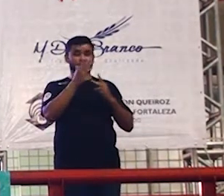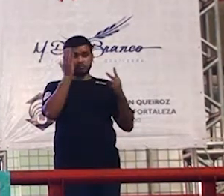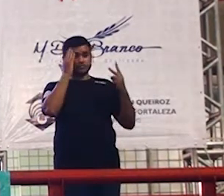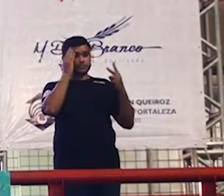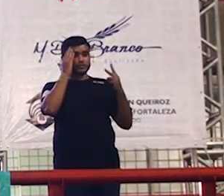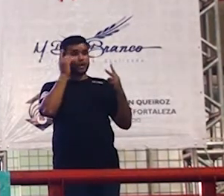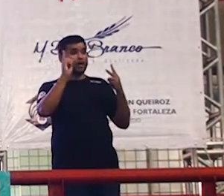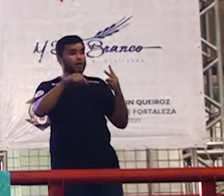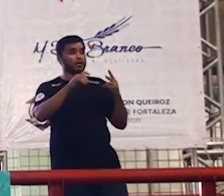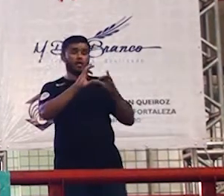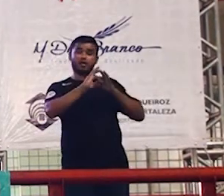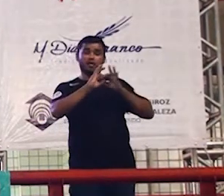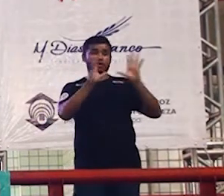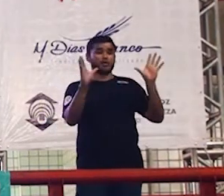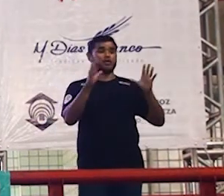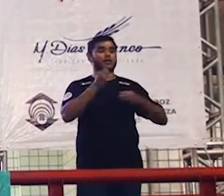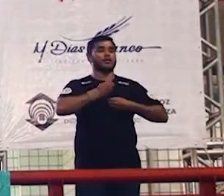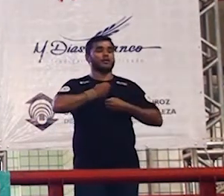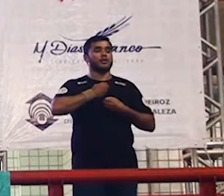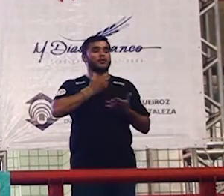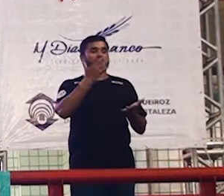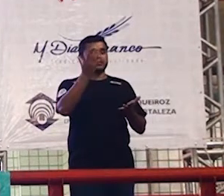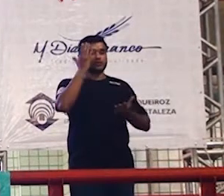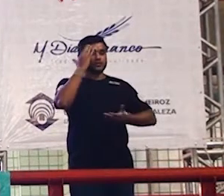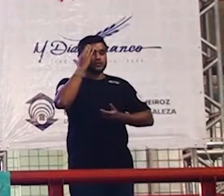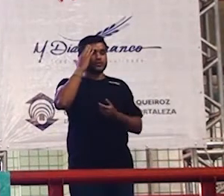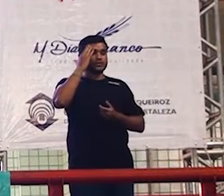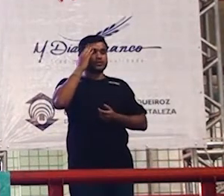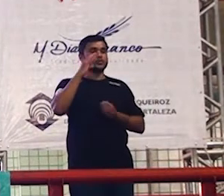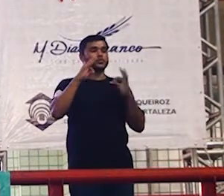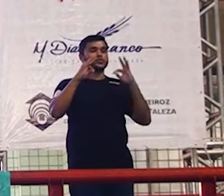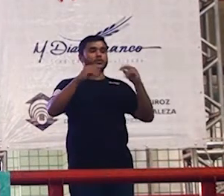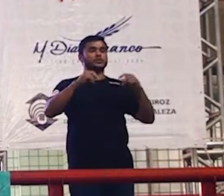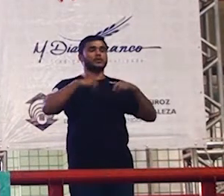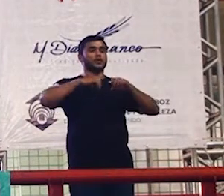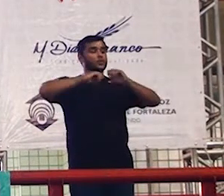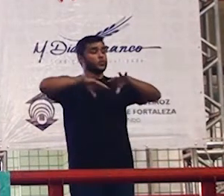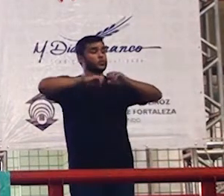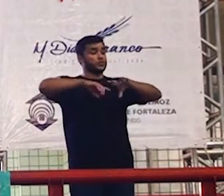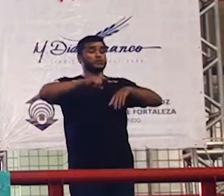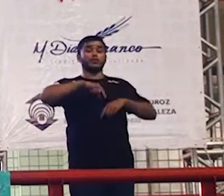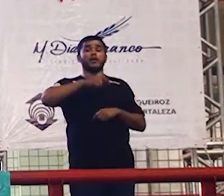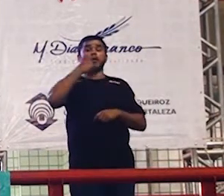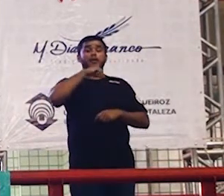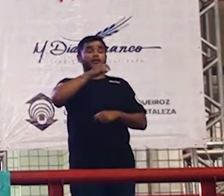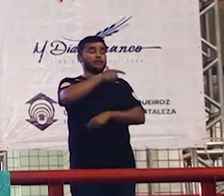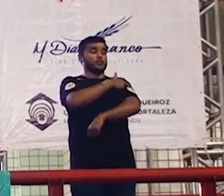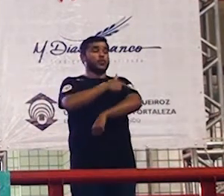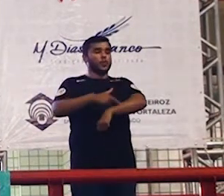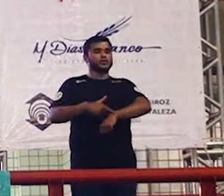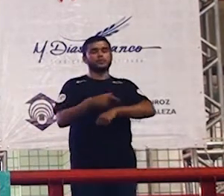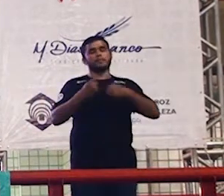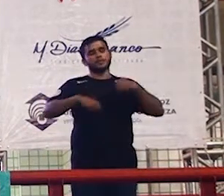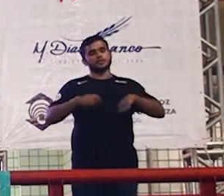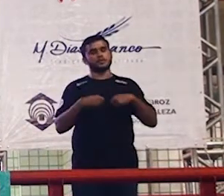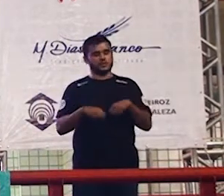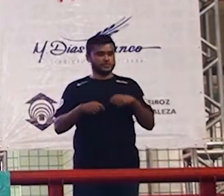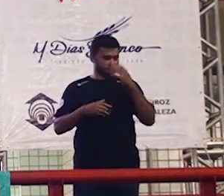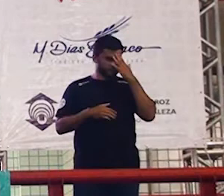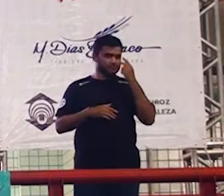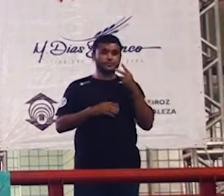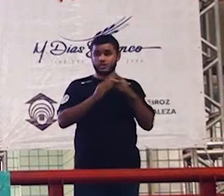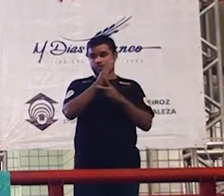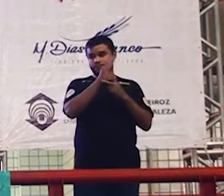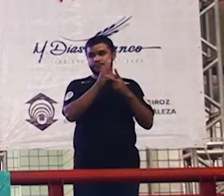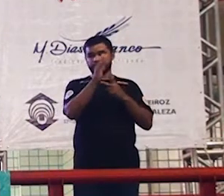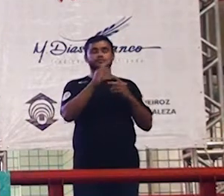a liberdade que o poeta tem, mas é a educação que o poeta deve ter ao abordar alguém para vender